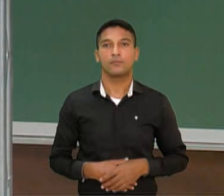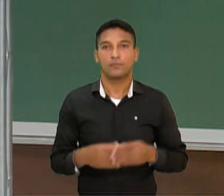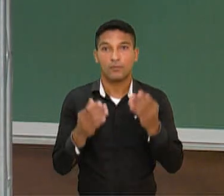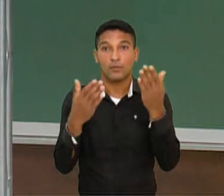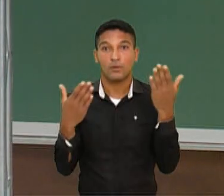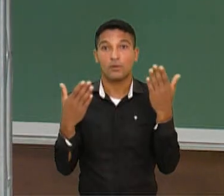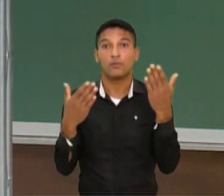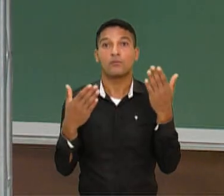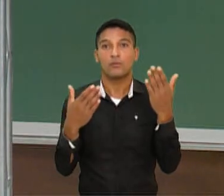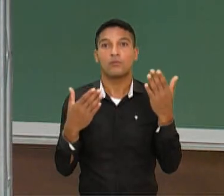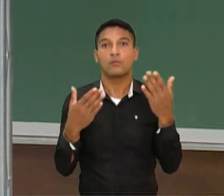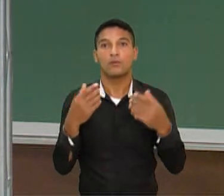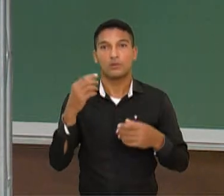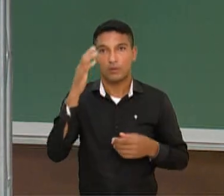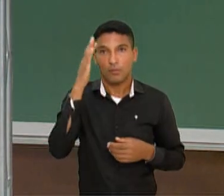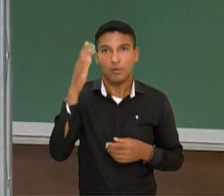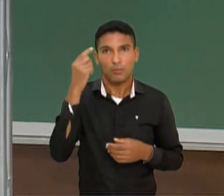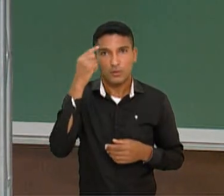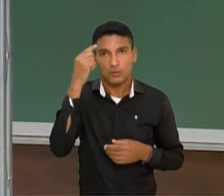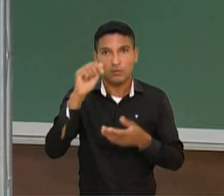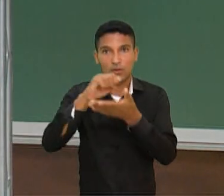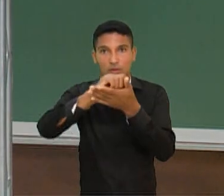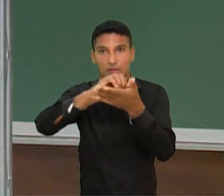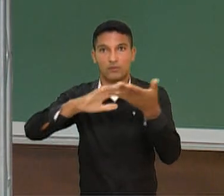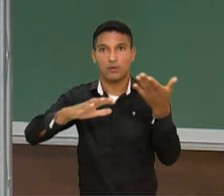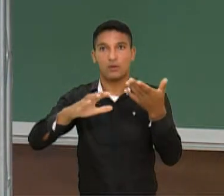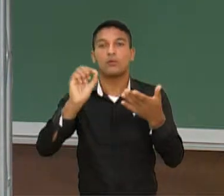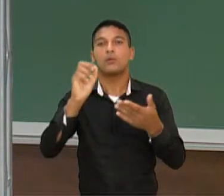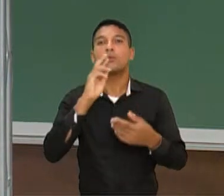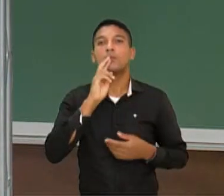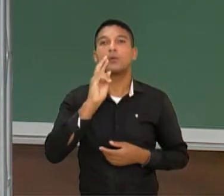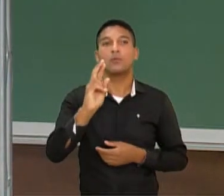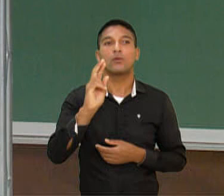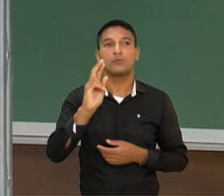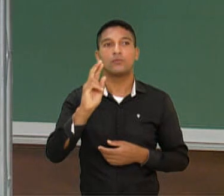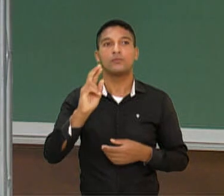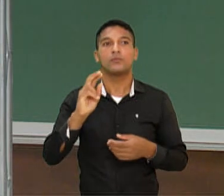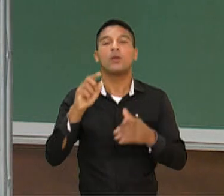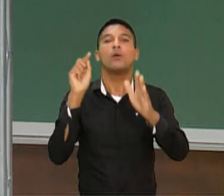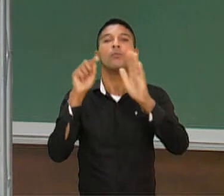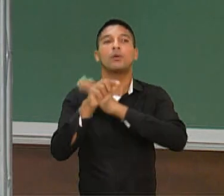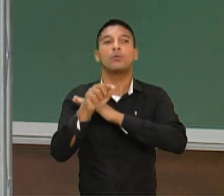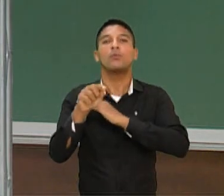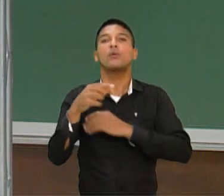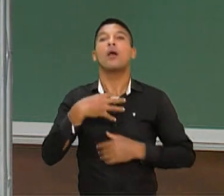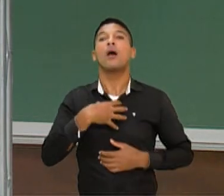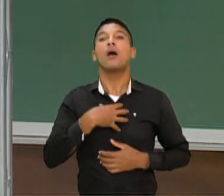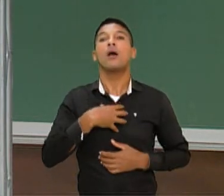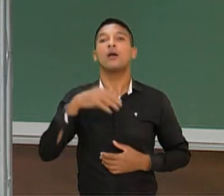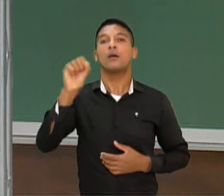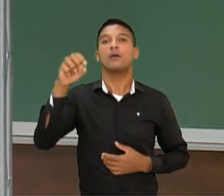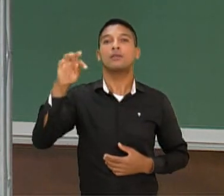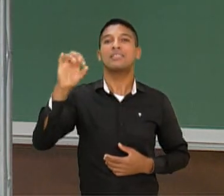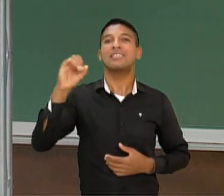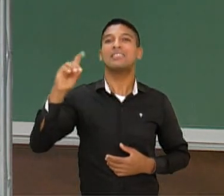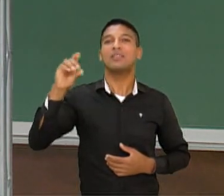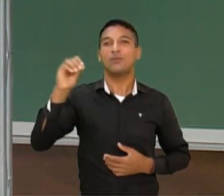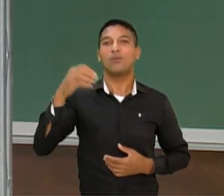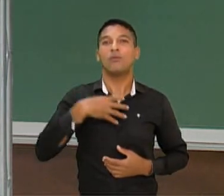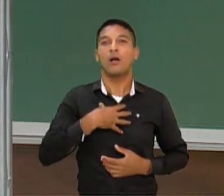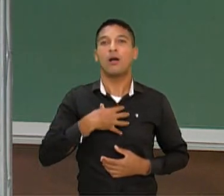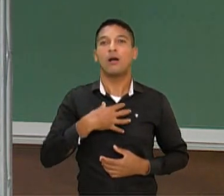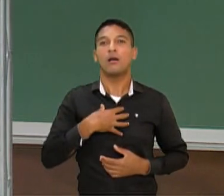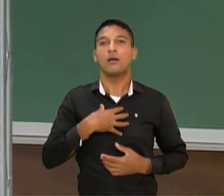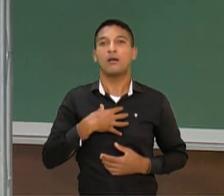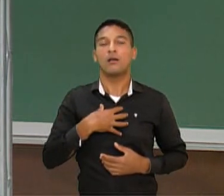E então, galerinha, refletiram sobre o nosso exercício aqui? Tá? Então, vamos lá. Ele está perguntando, cones e bastonetes, bem